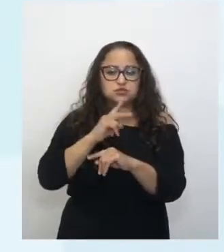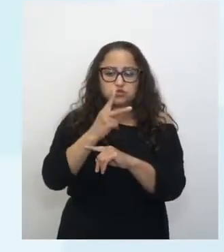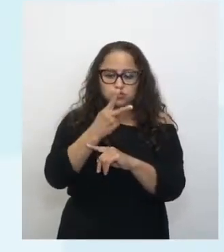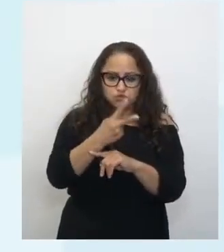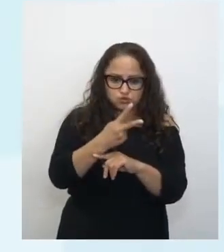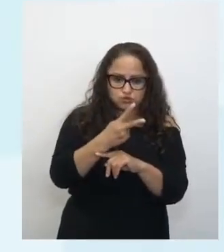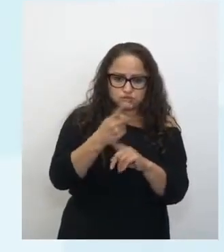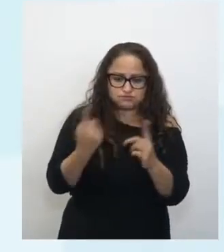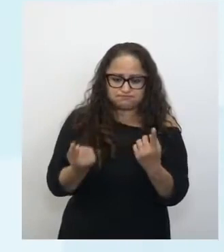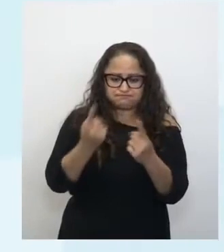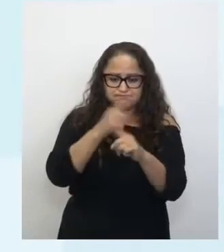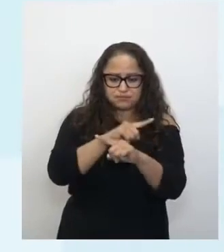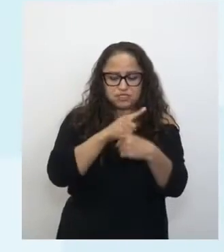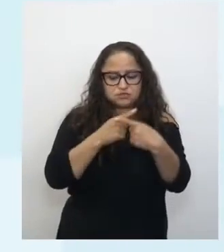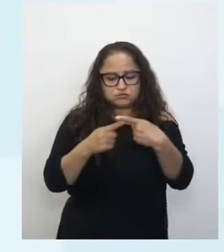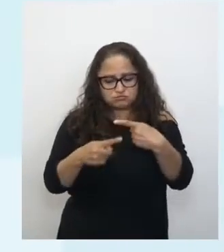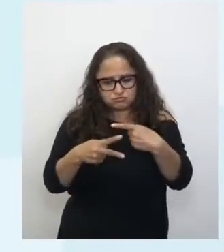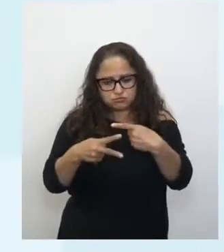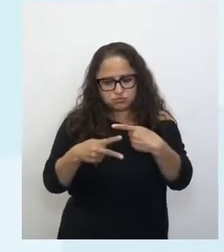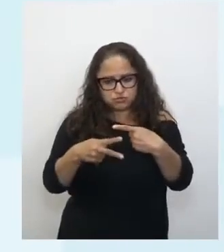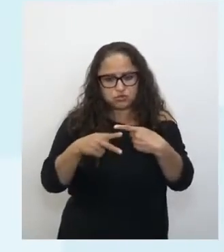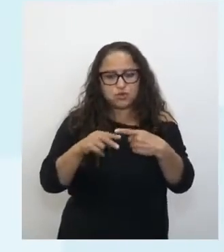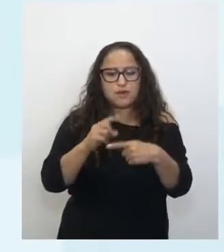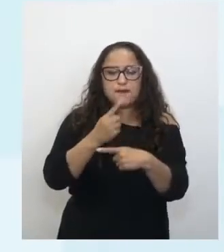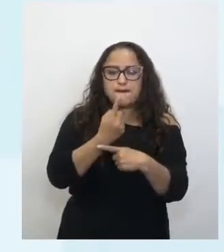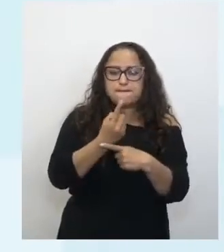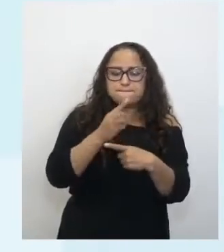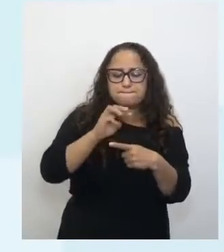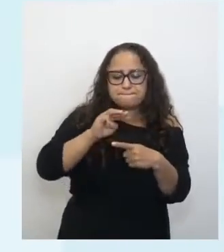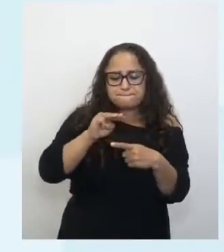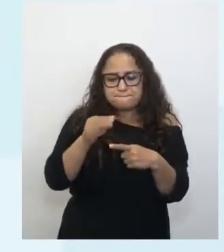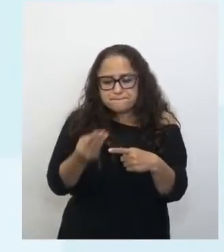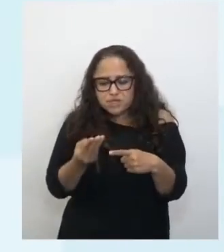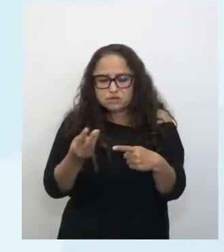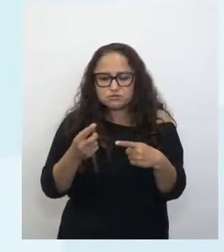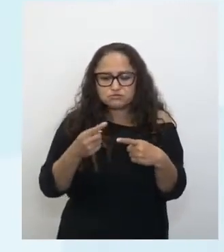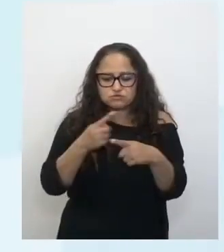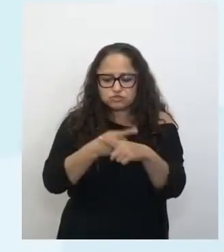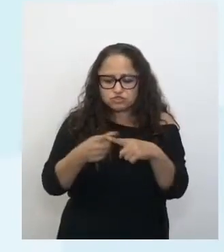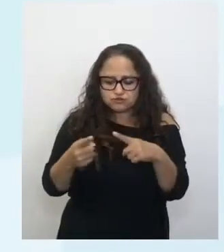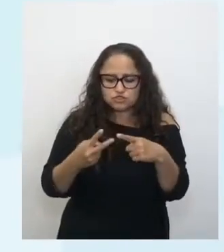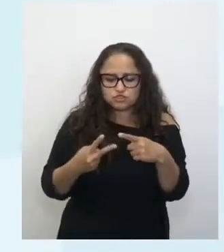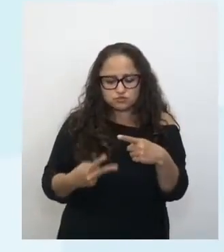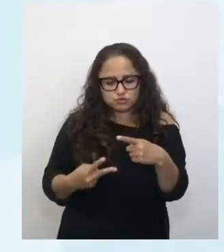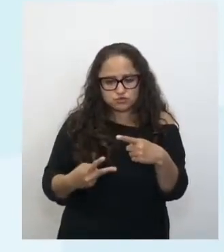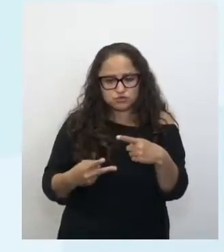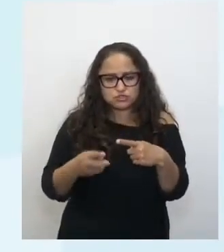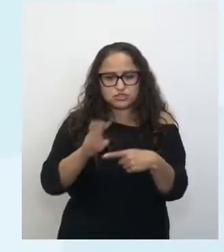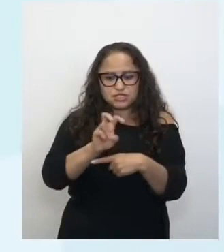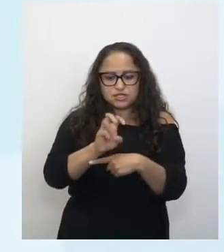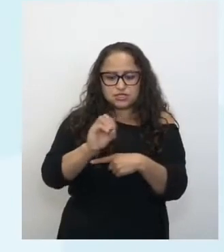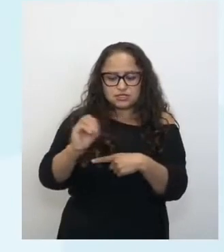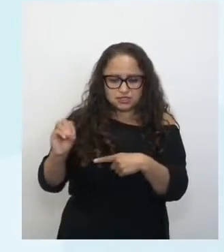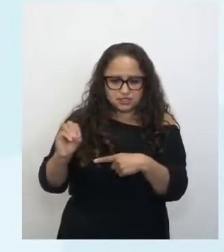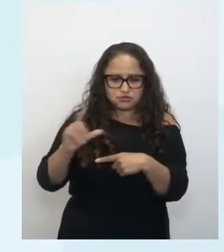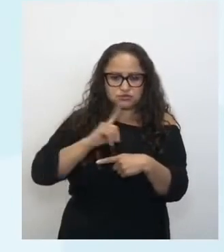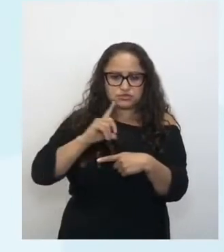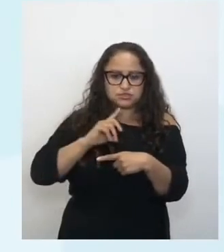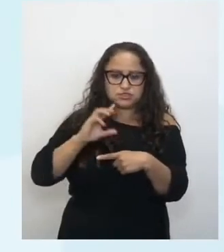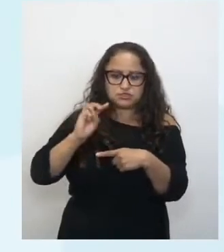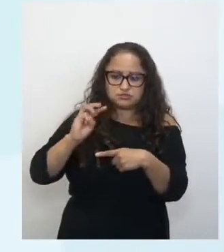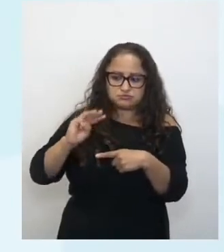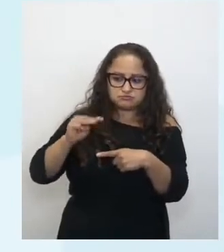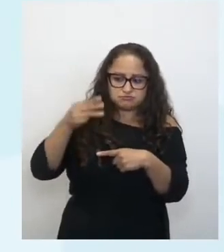Dois está multiplicando e passo dividindo mil dividido por 2 500 pego a potência três e